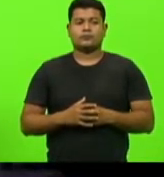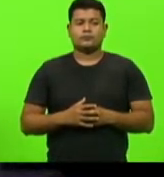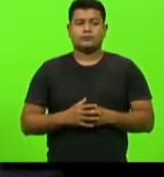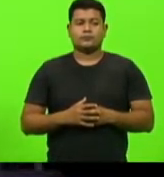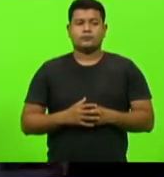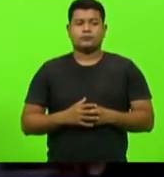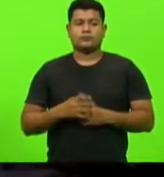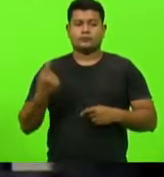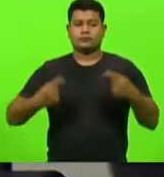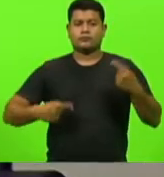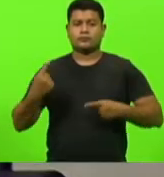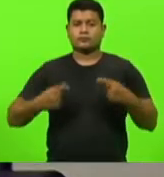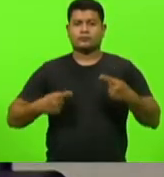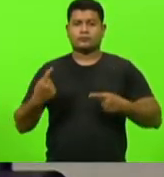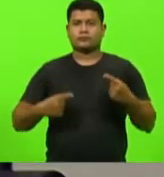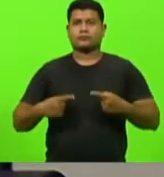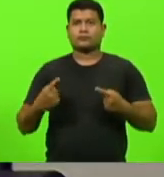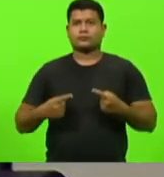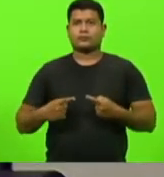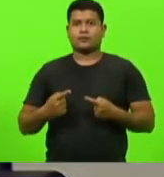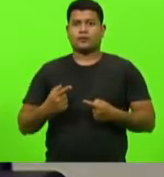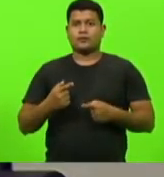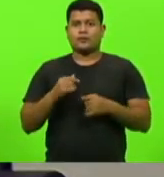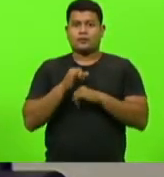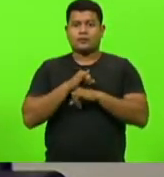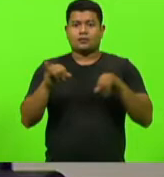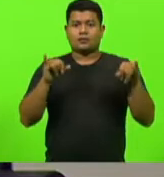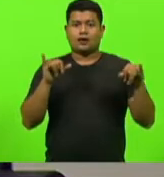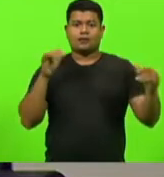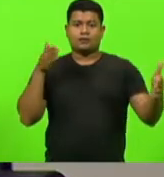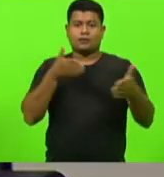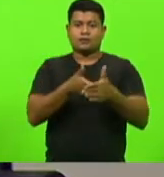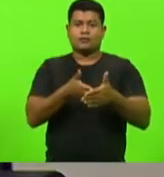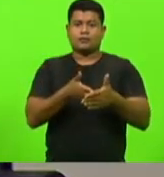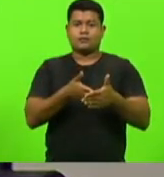discussão em turno único da mensagem de veto.